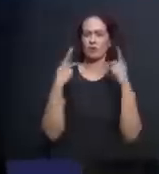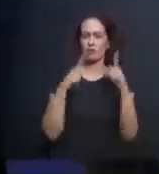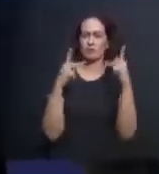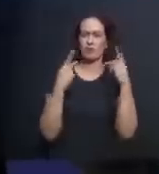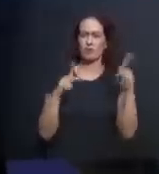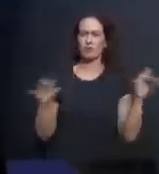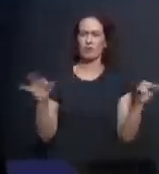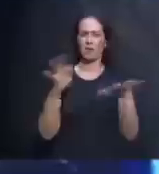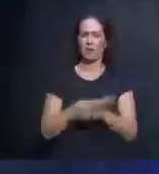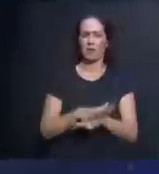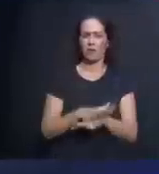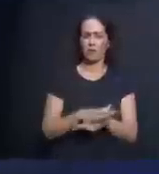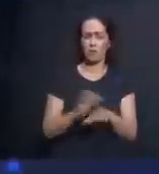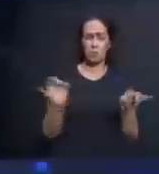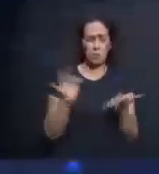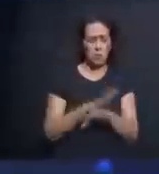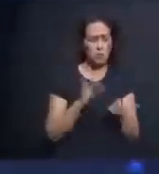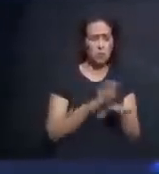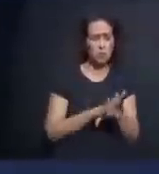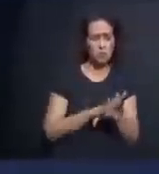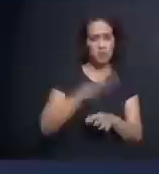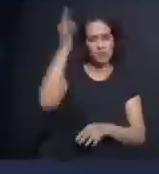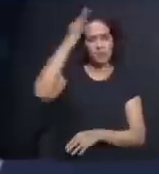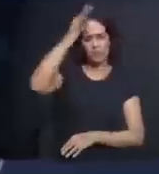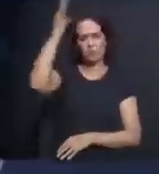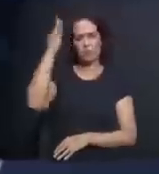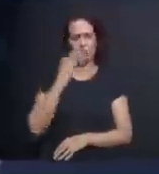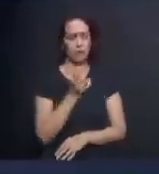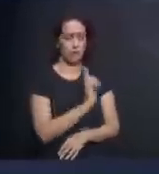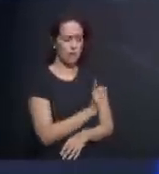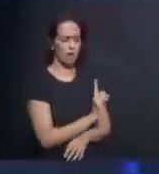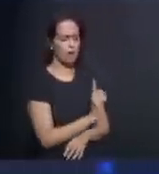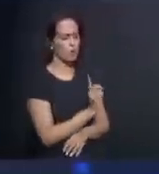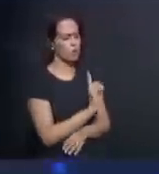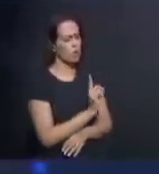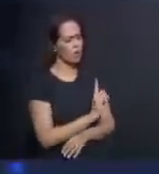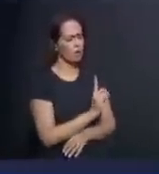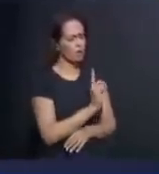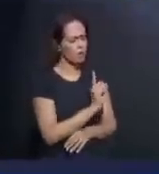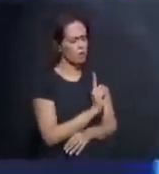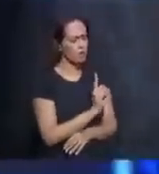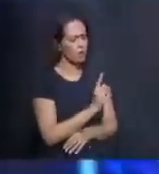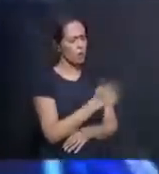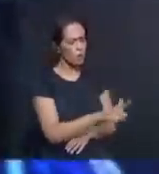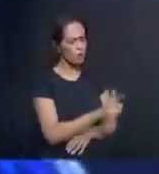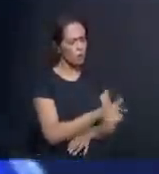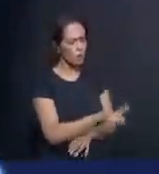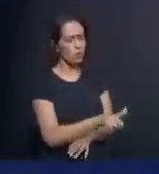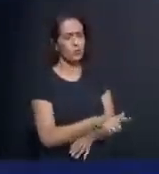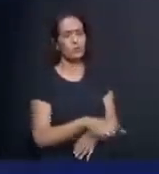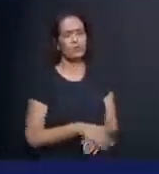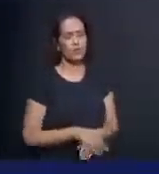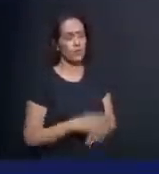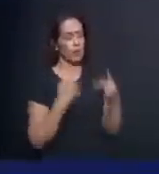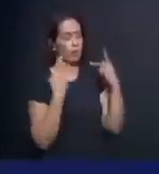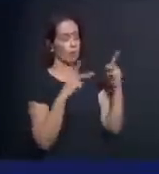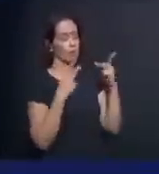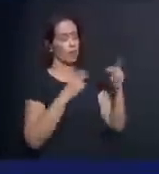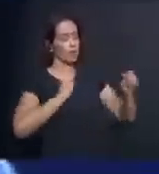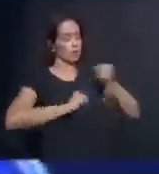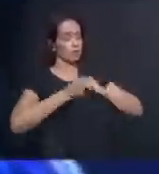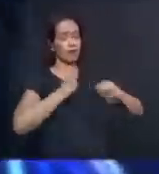o Espírito Santo fala assim: não, não, filho, você está, ó. Não, não, não. Eles estão ansiosos, prega sobre